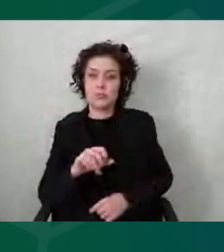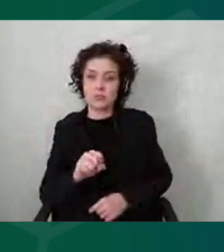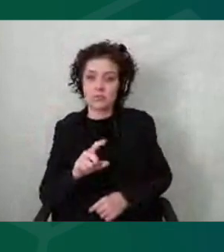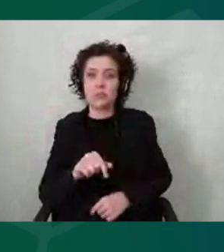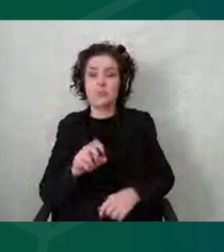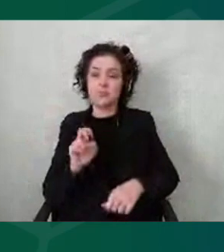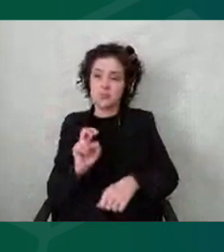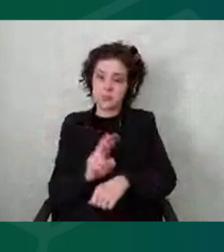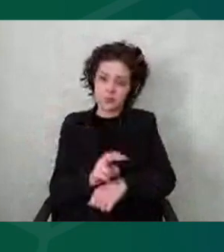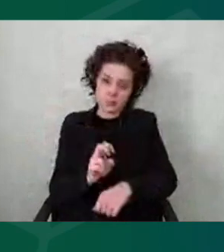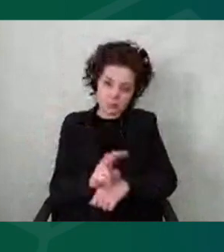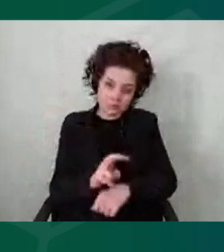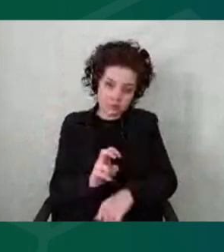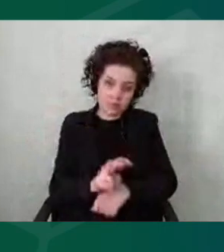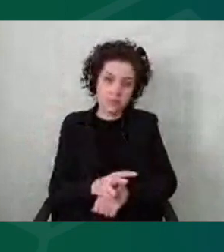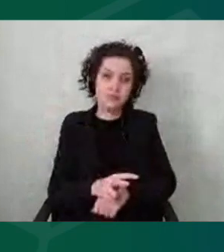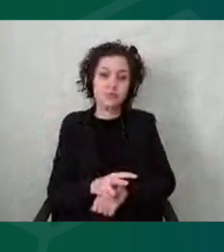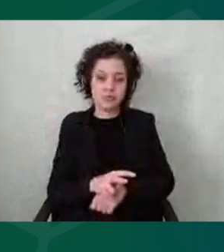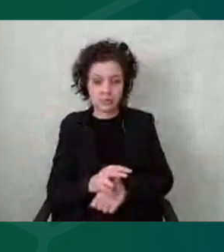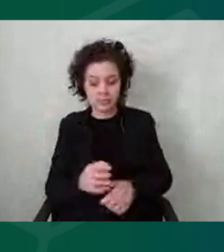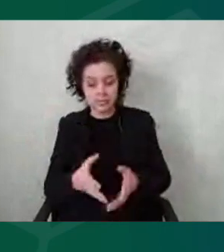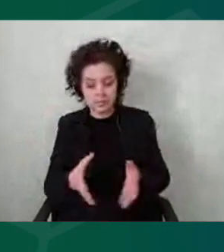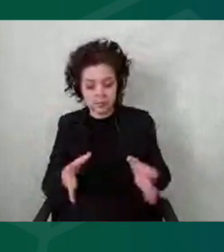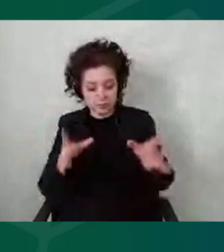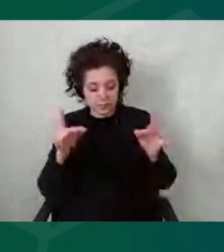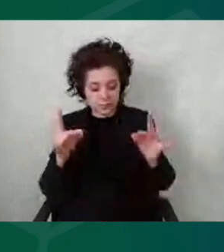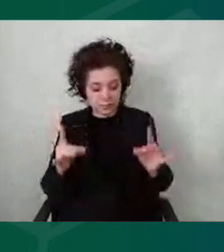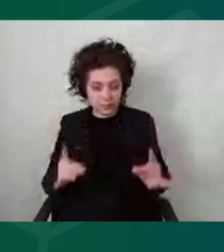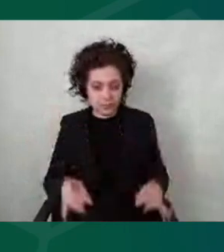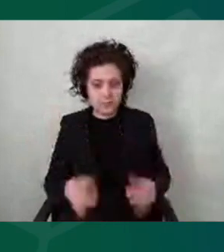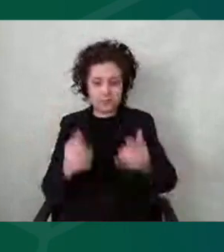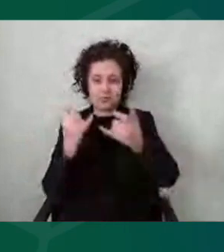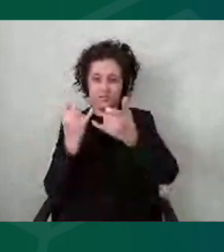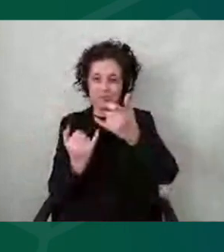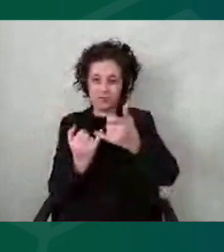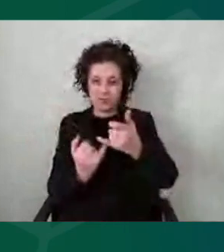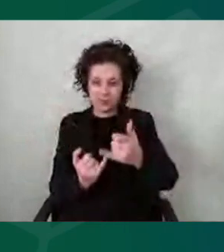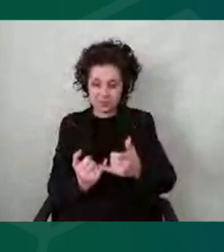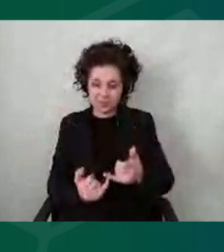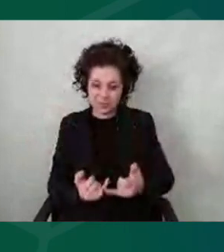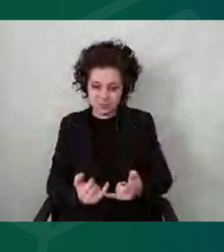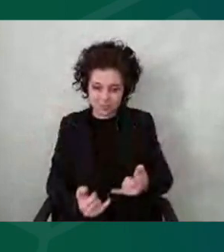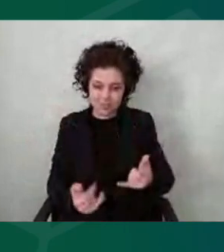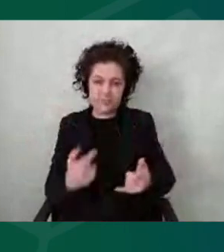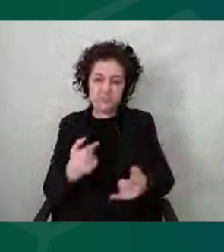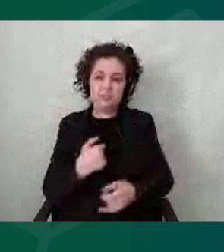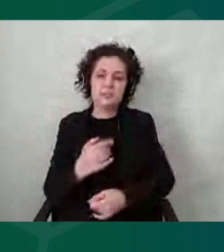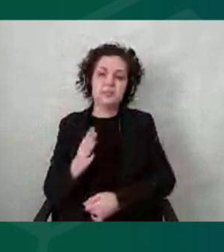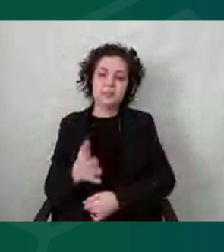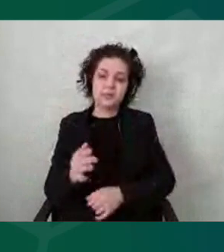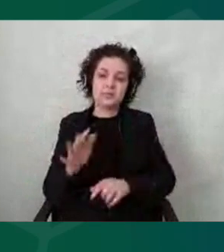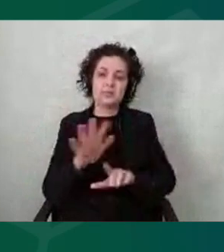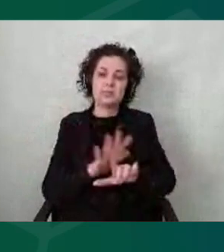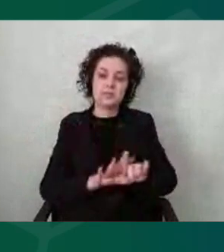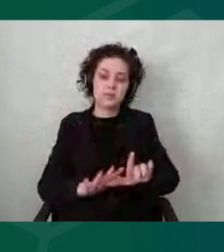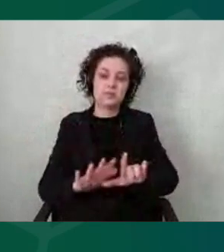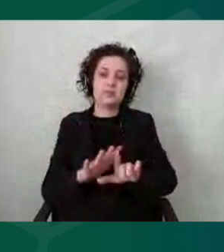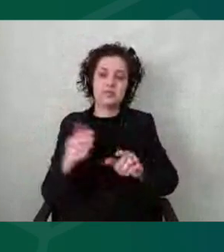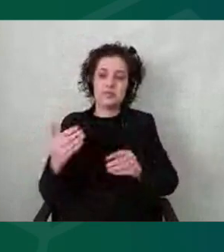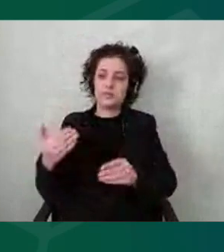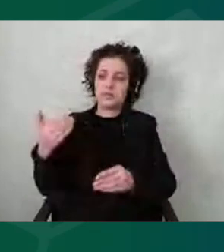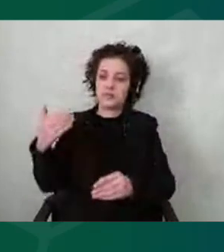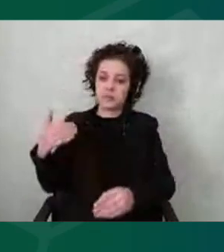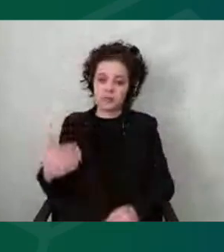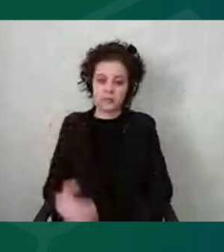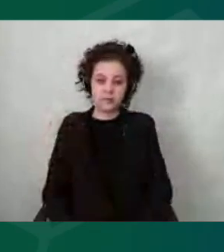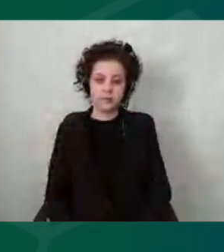que praticamente são mecanismos muito parecidos que eu já ilustrei anteriormente. Próximo,